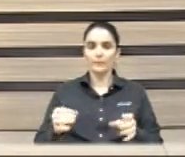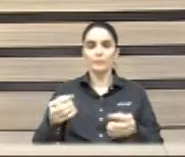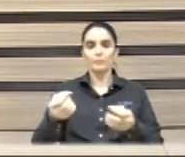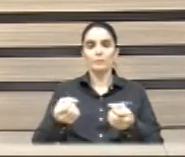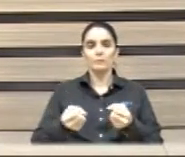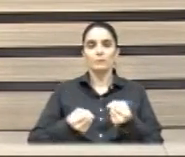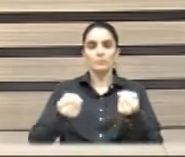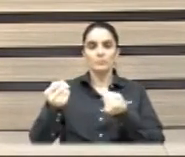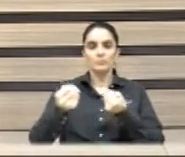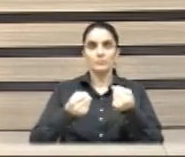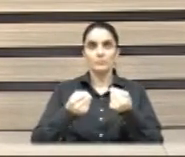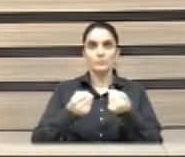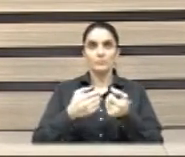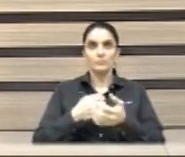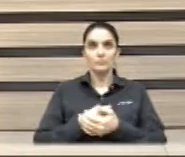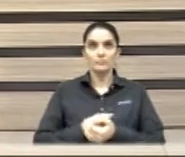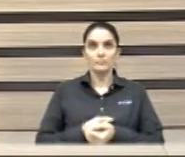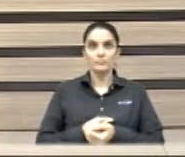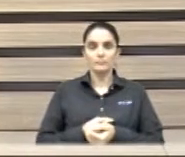estacionamento.